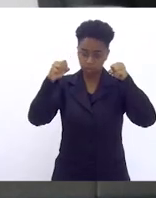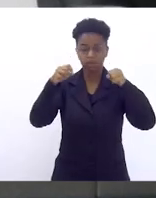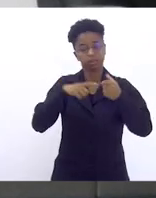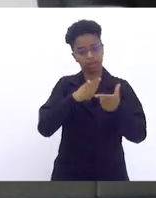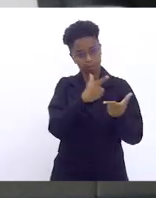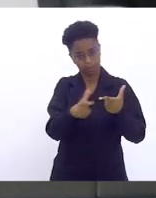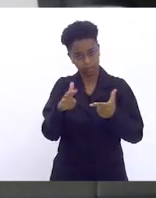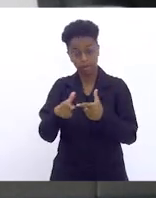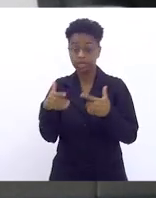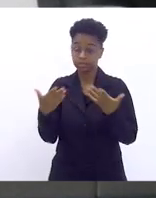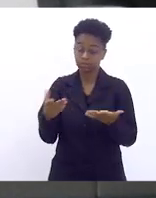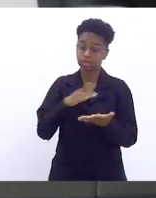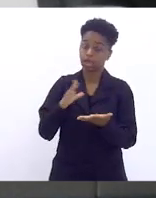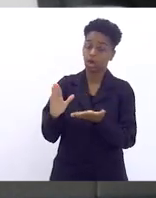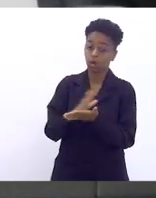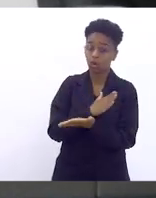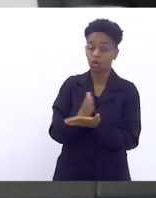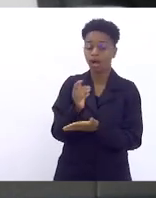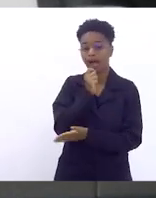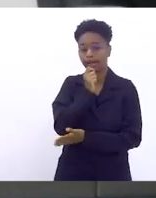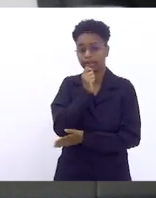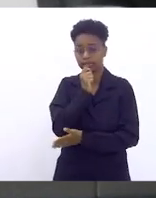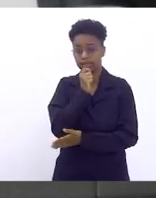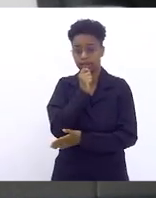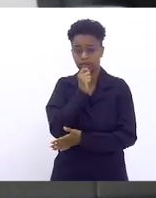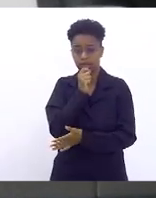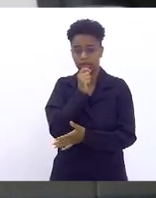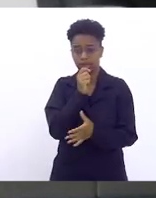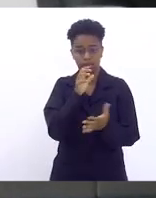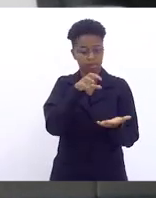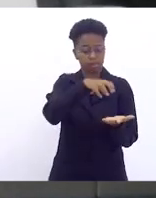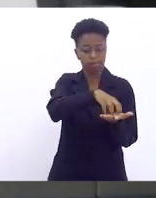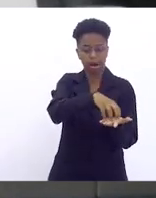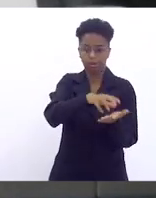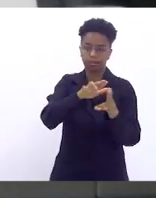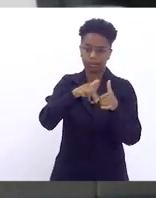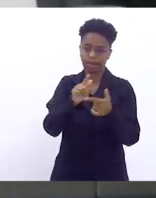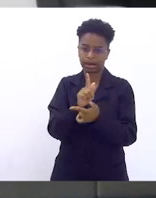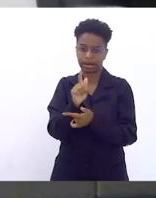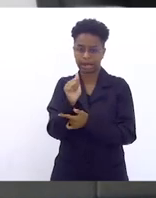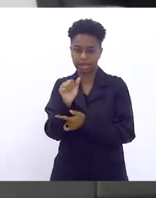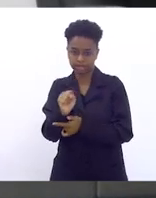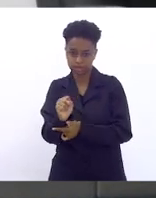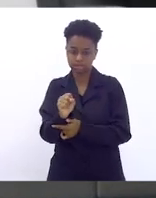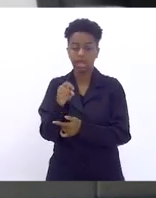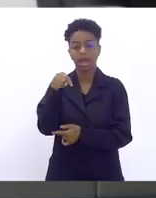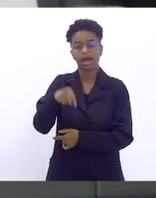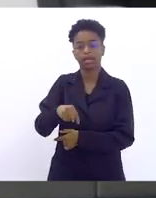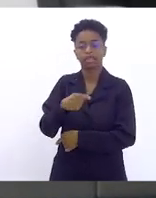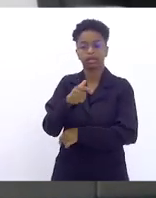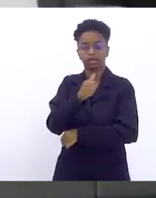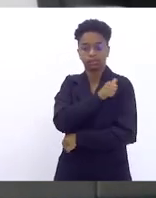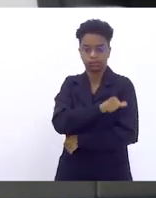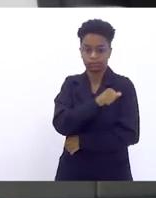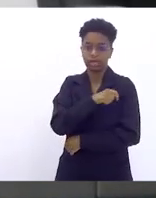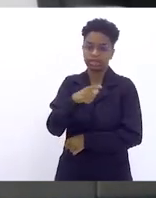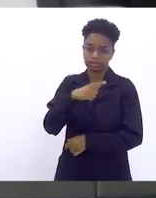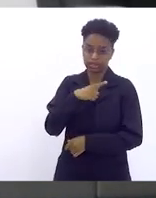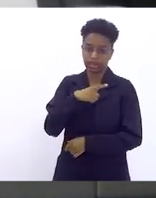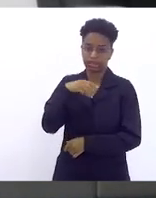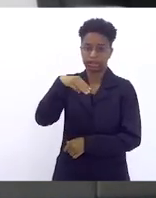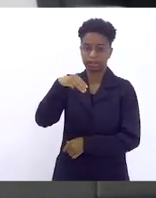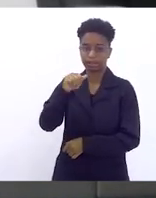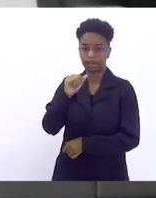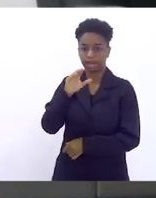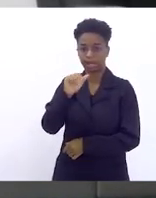usinas que são movidas a gás o caso do Rio de Janeiro nós temos a térmica de Macaé e